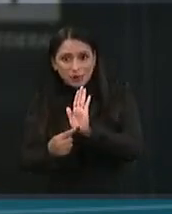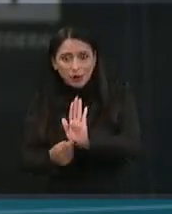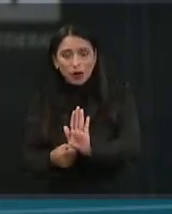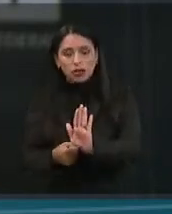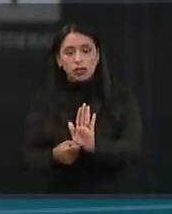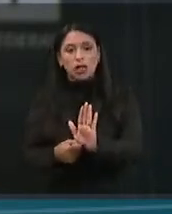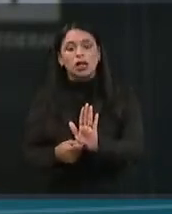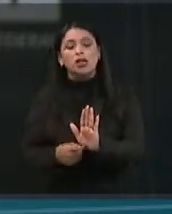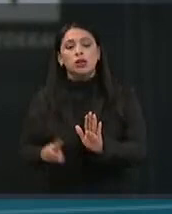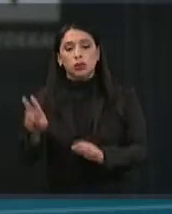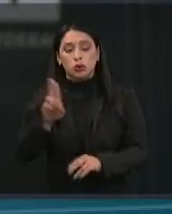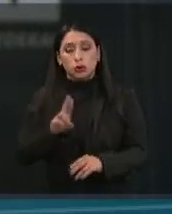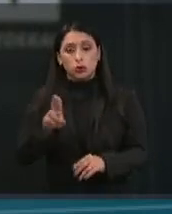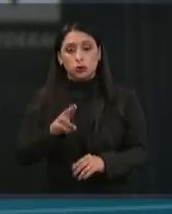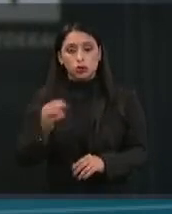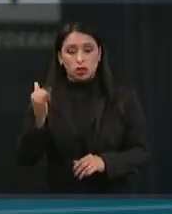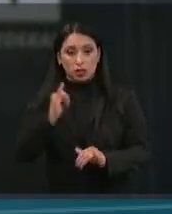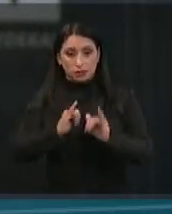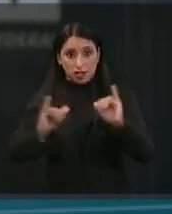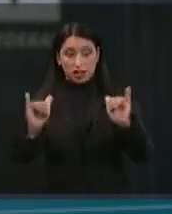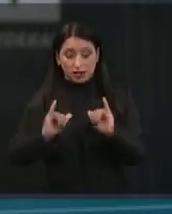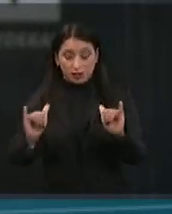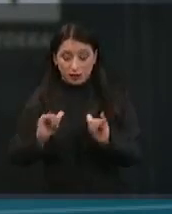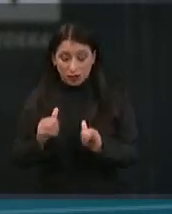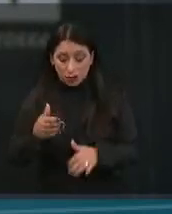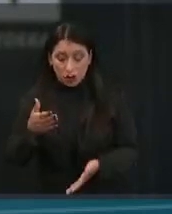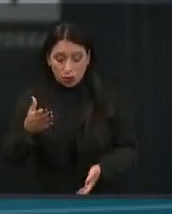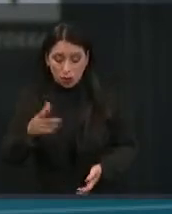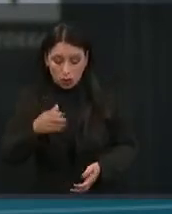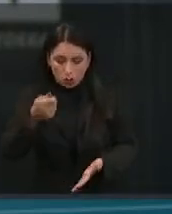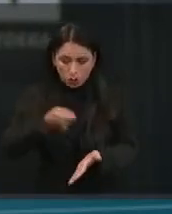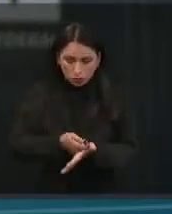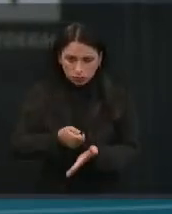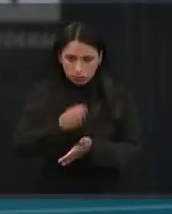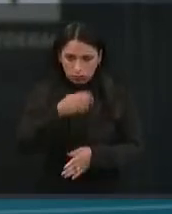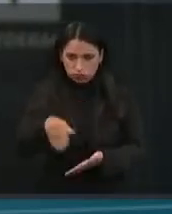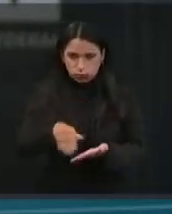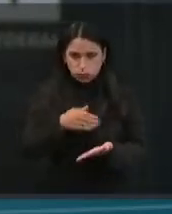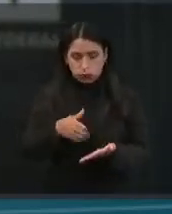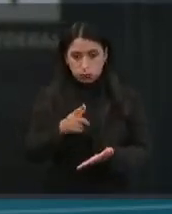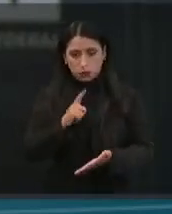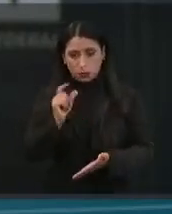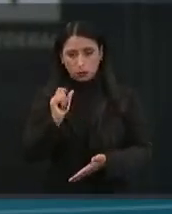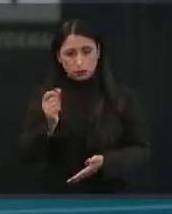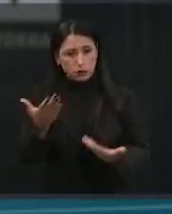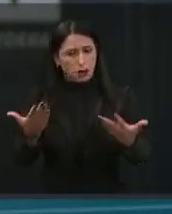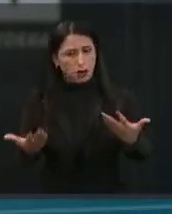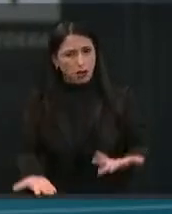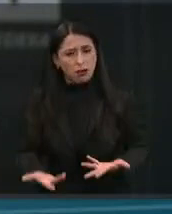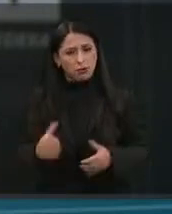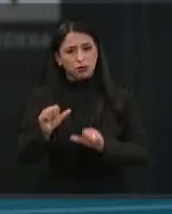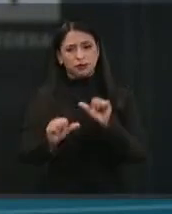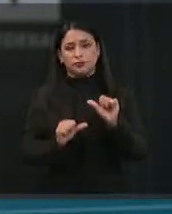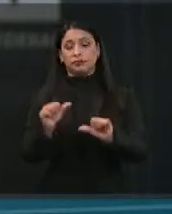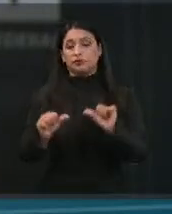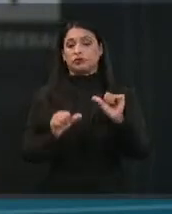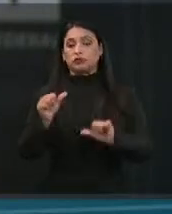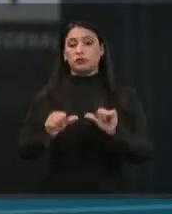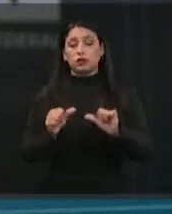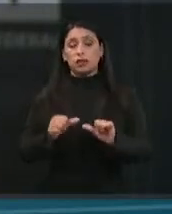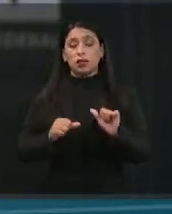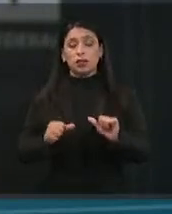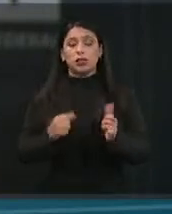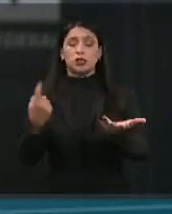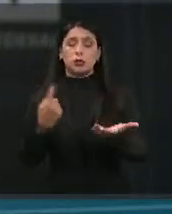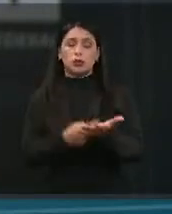abuso da ideia da notificação como forma de cerceamento. Segundo, mudar o sistema de responsabilização presente no Marco Civil